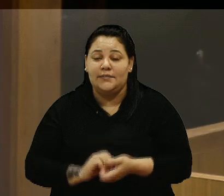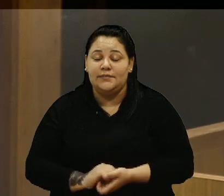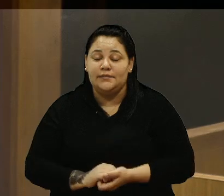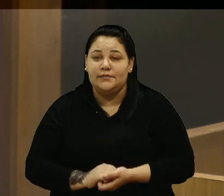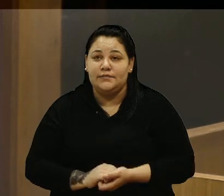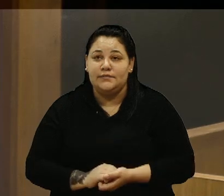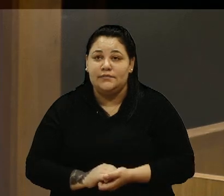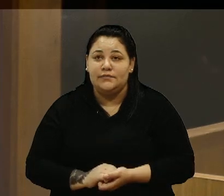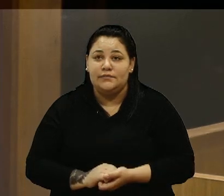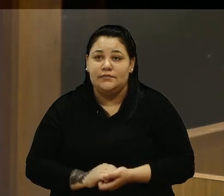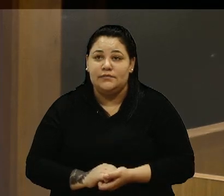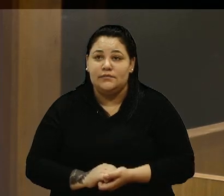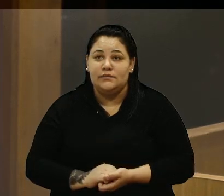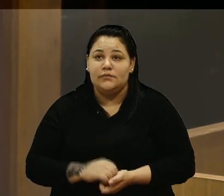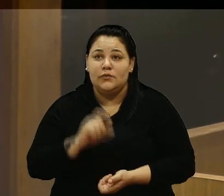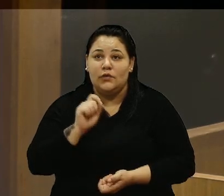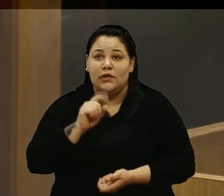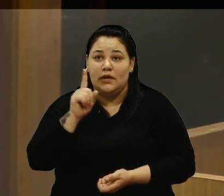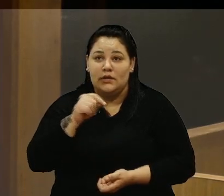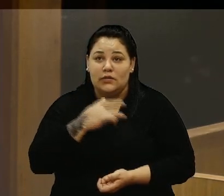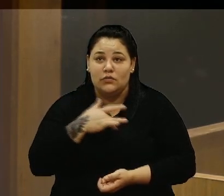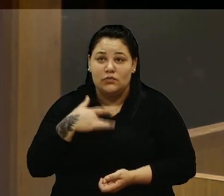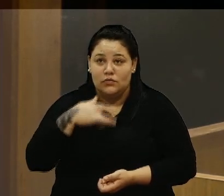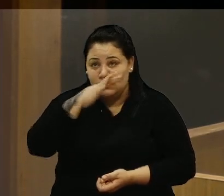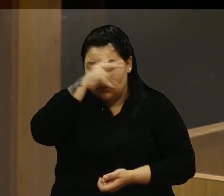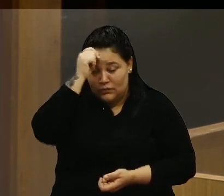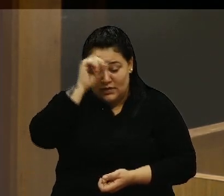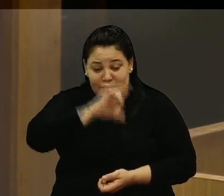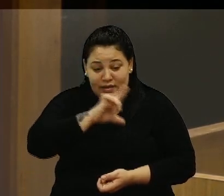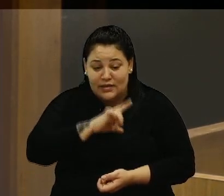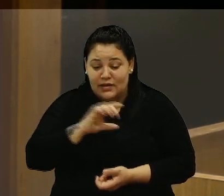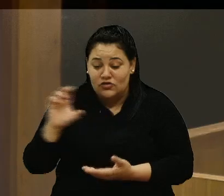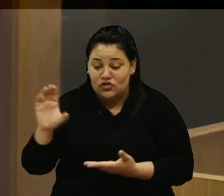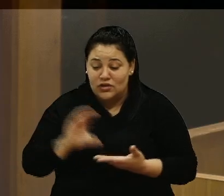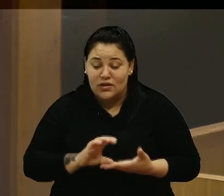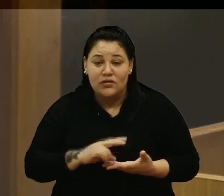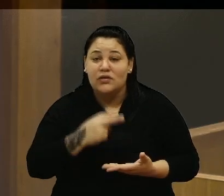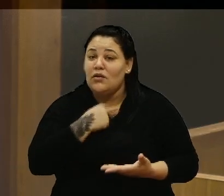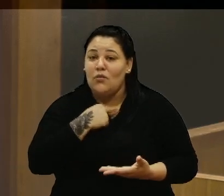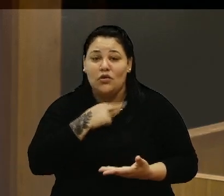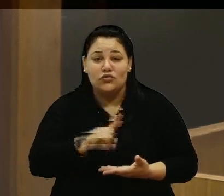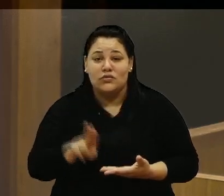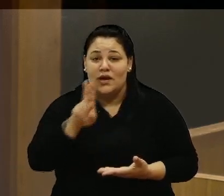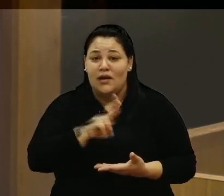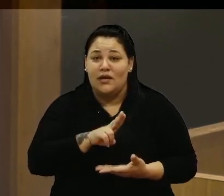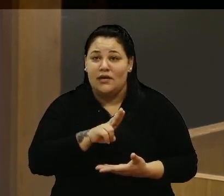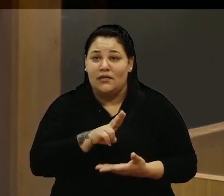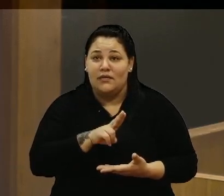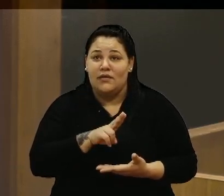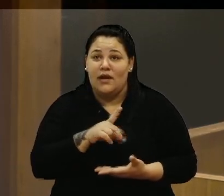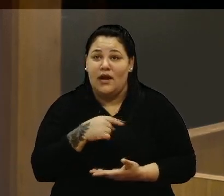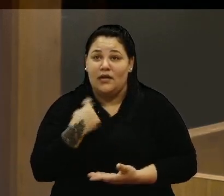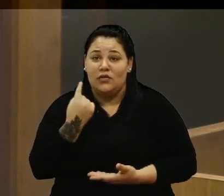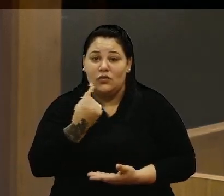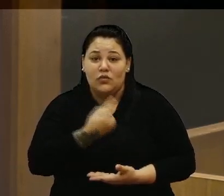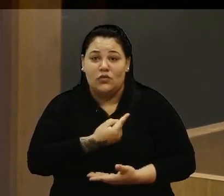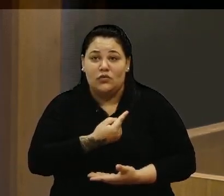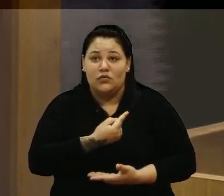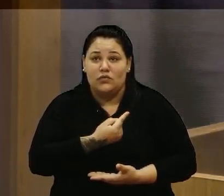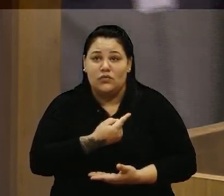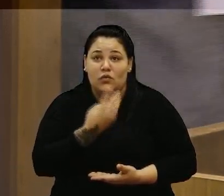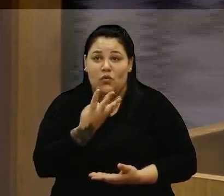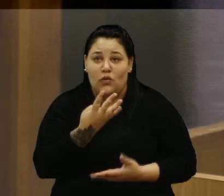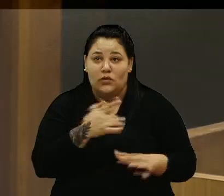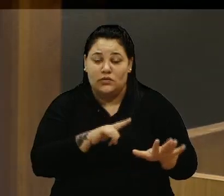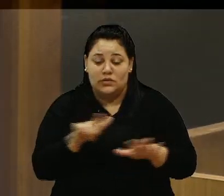O que é a saúde do nosso município? Nós temos emenda parlamentar que não pode ser aplicada. E aí nós ficamos 4